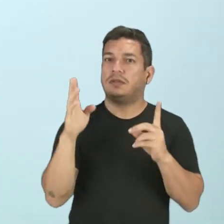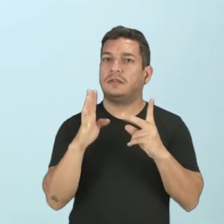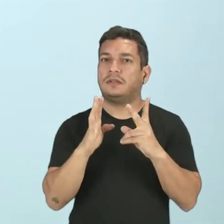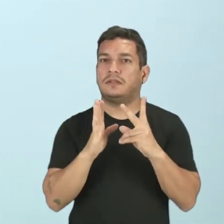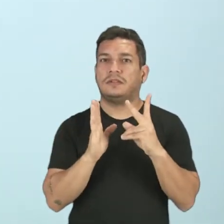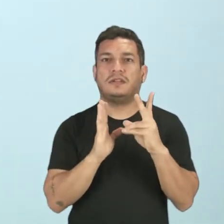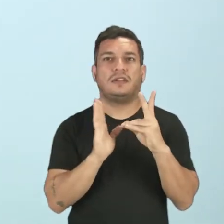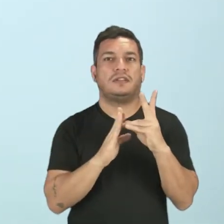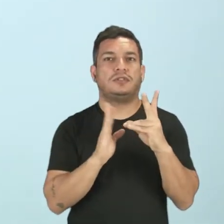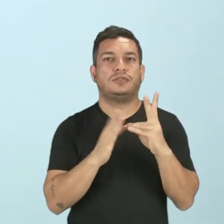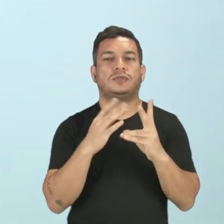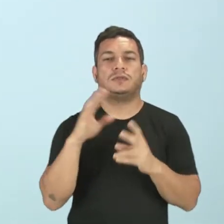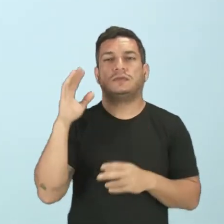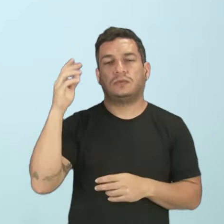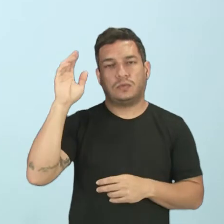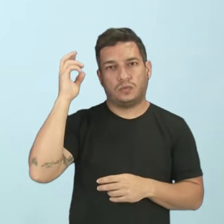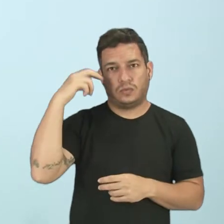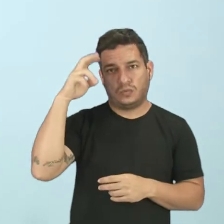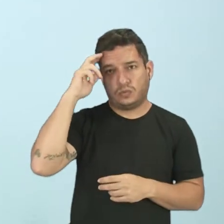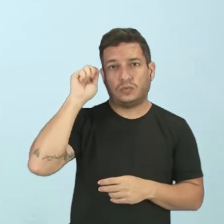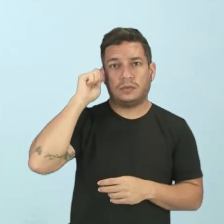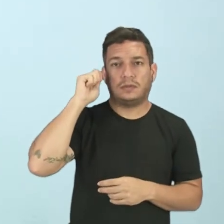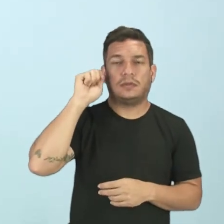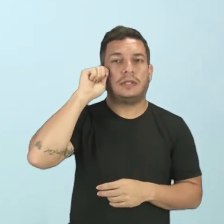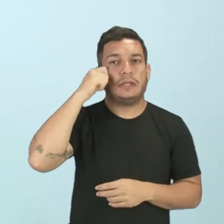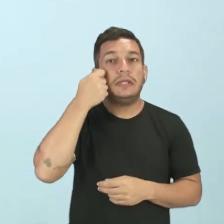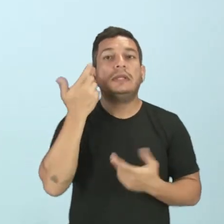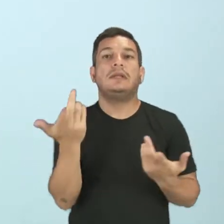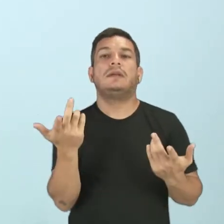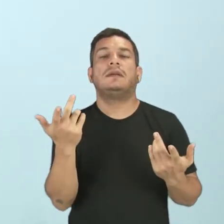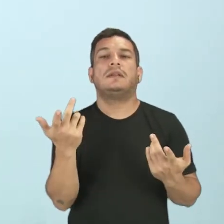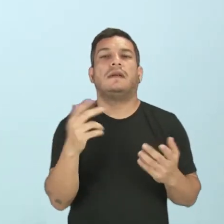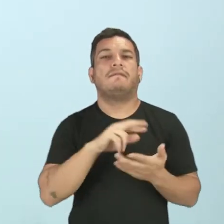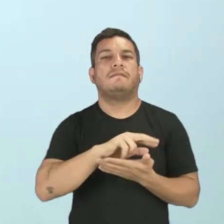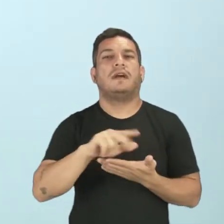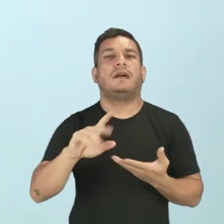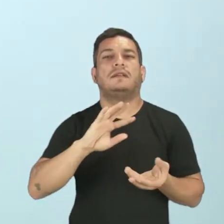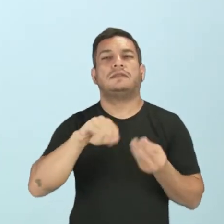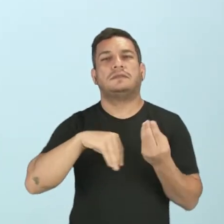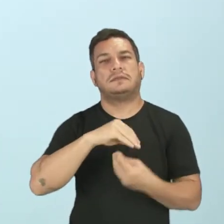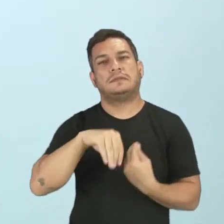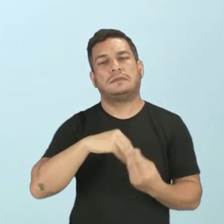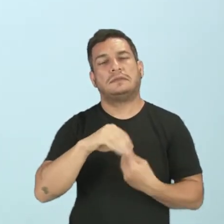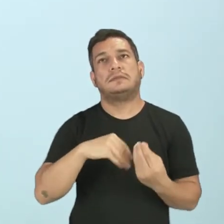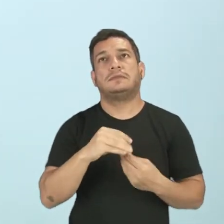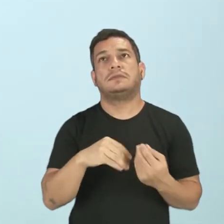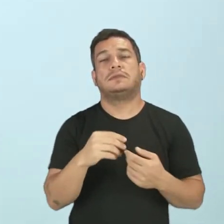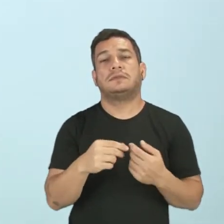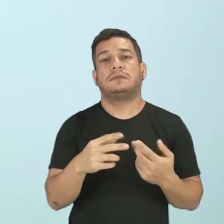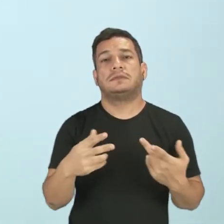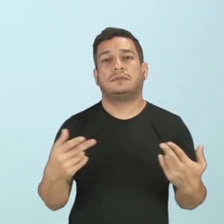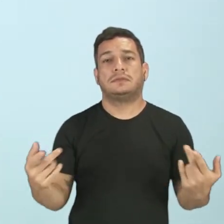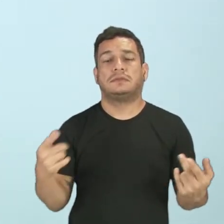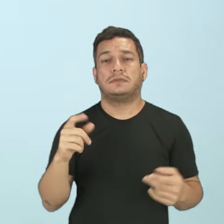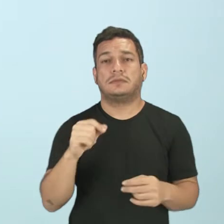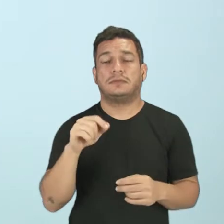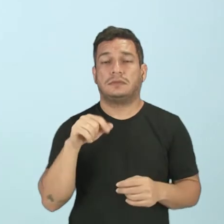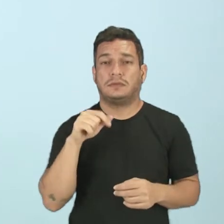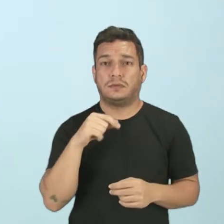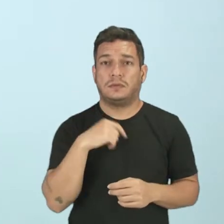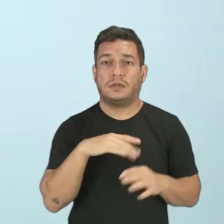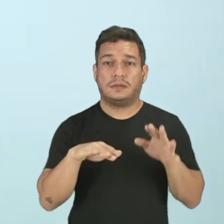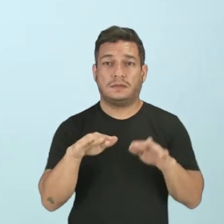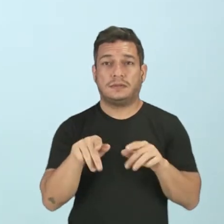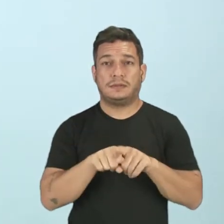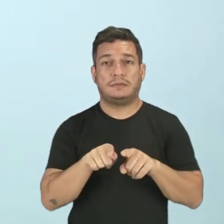cultura negra, cultura essa com cultura aquela. Para quê? Para fazer um emaranhado de coisas e de tal modo que